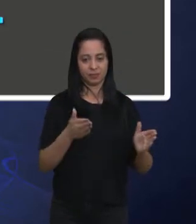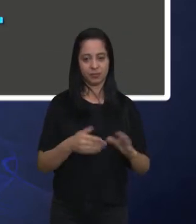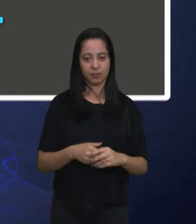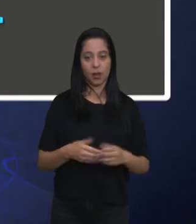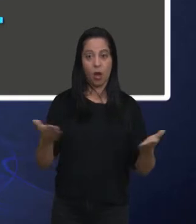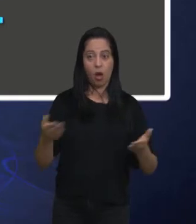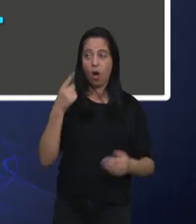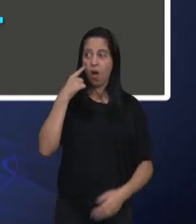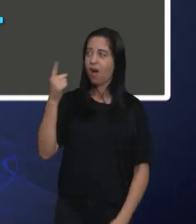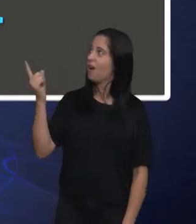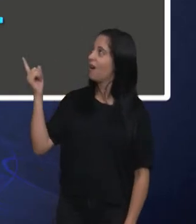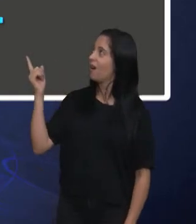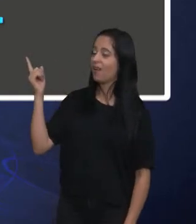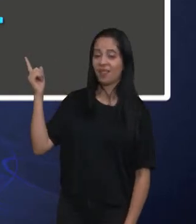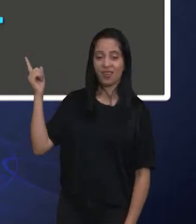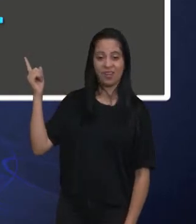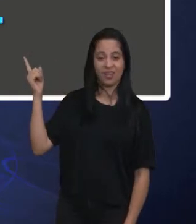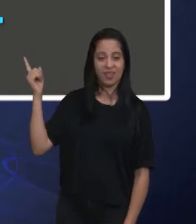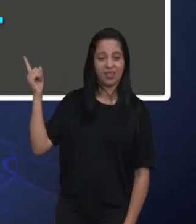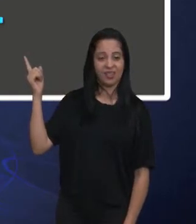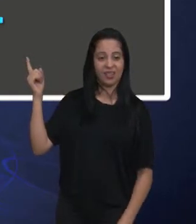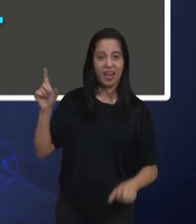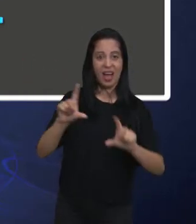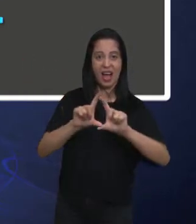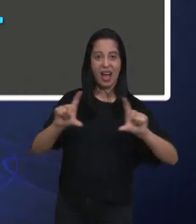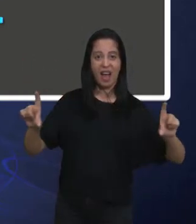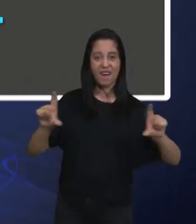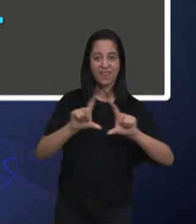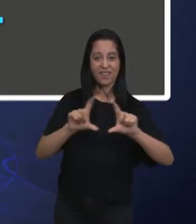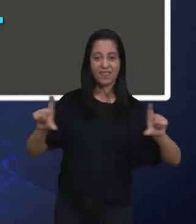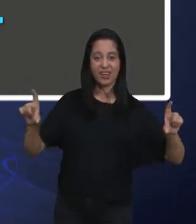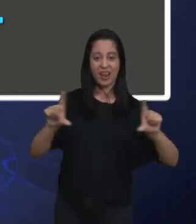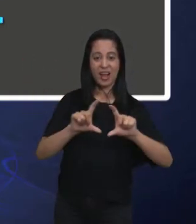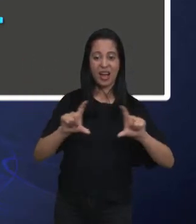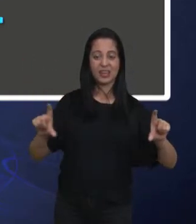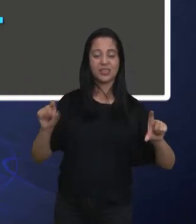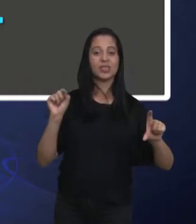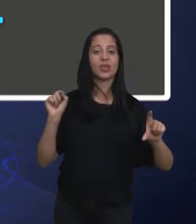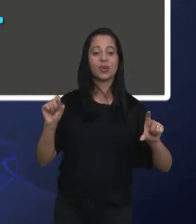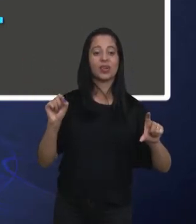olha aqui, esse cartaz, porque eles estão fazendo